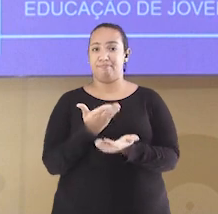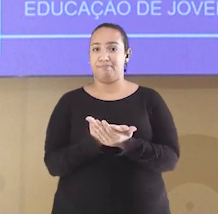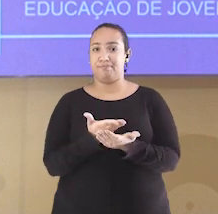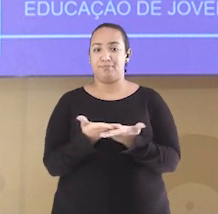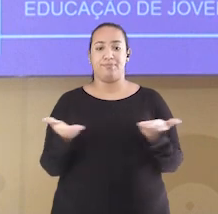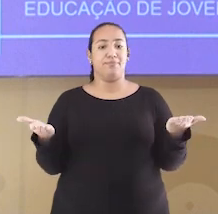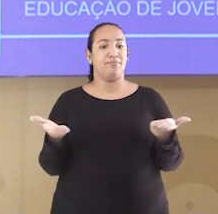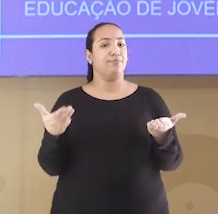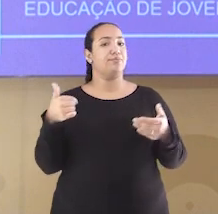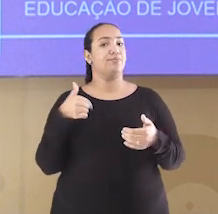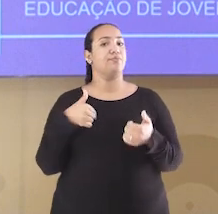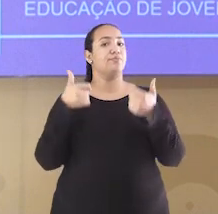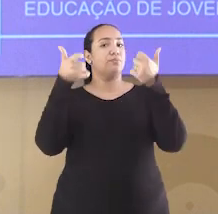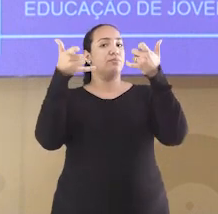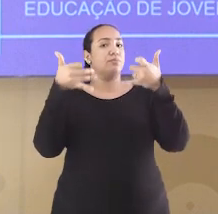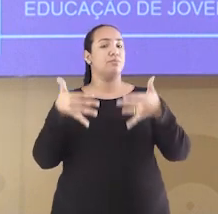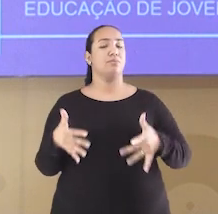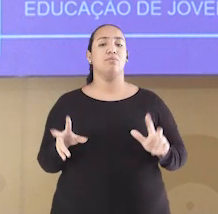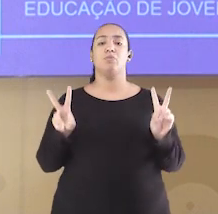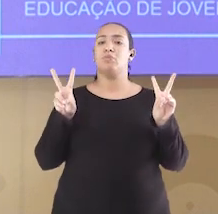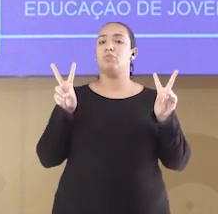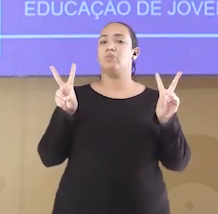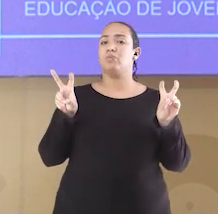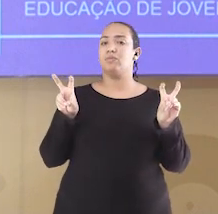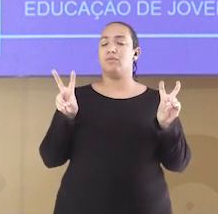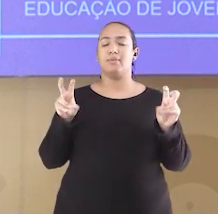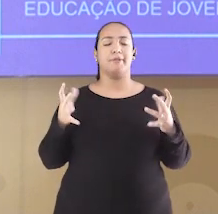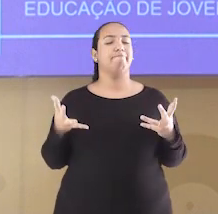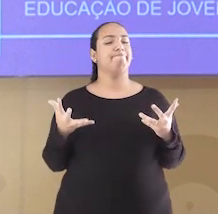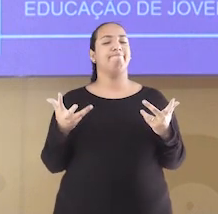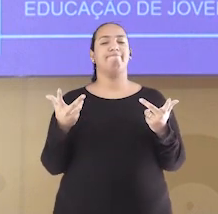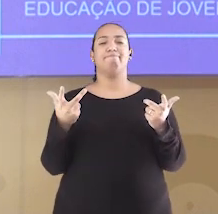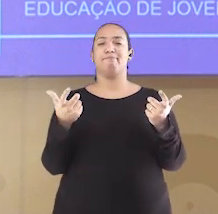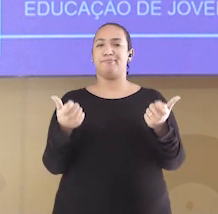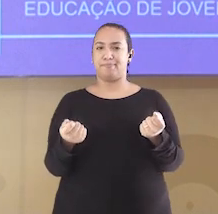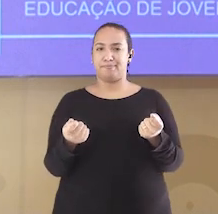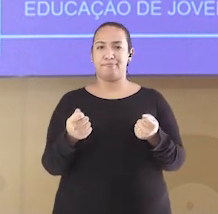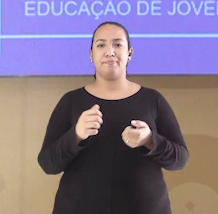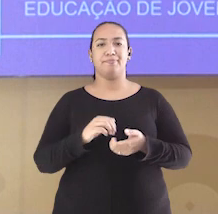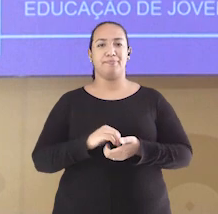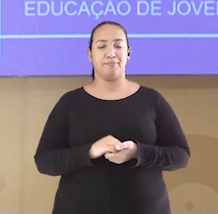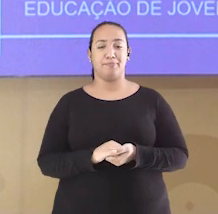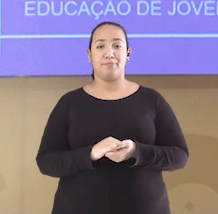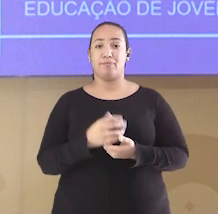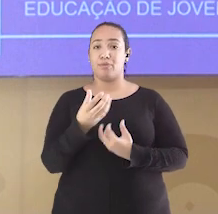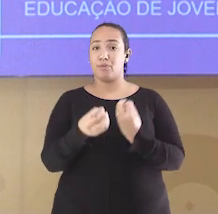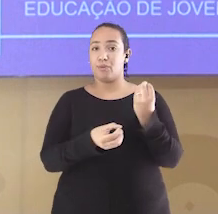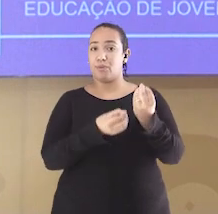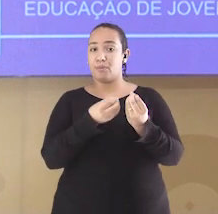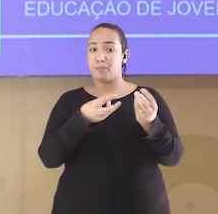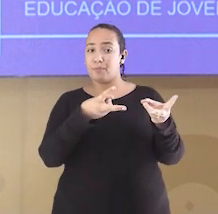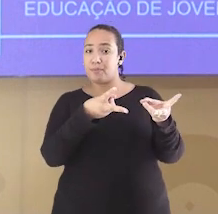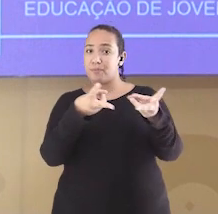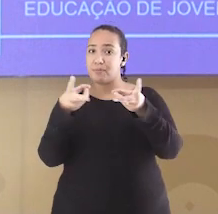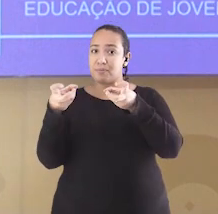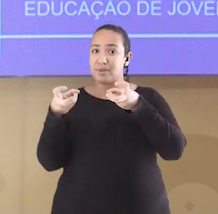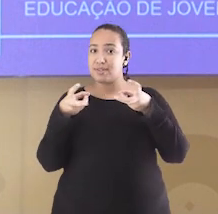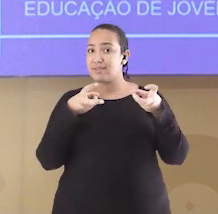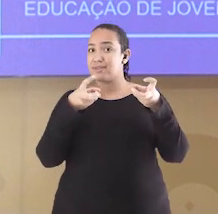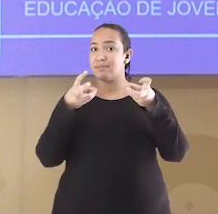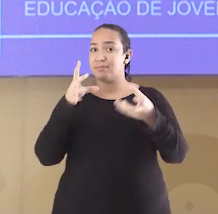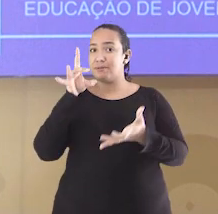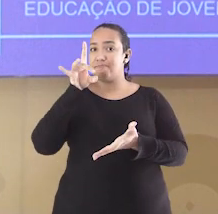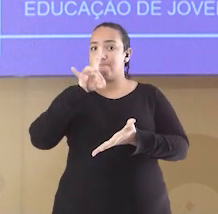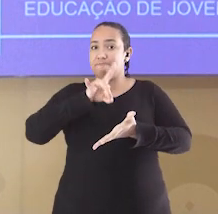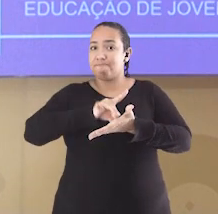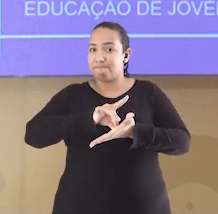aula eu vou conversar com você sobre um tema sensacional: modos de ver e entender a